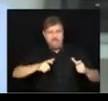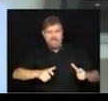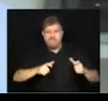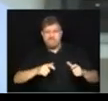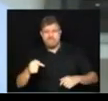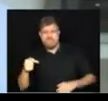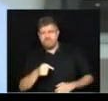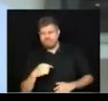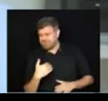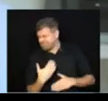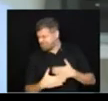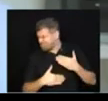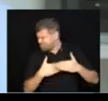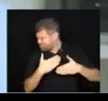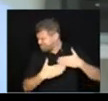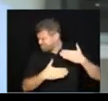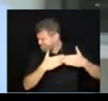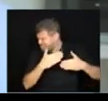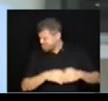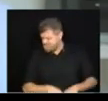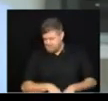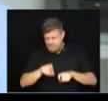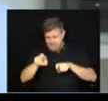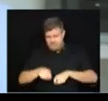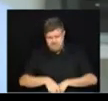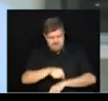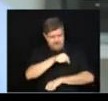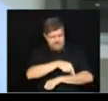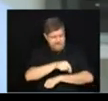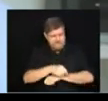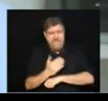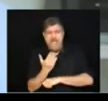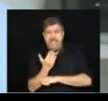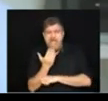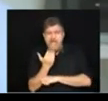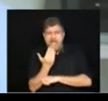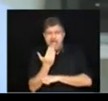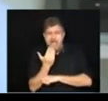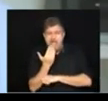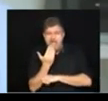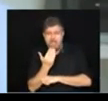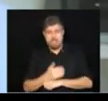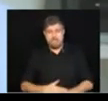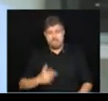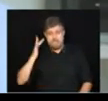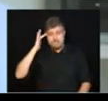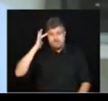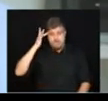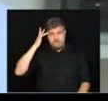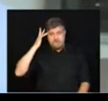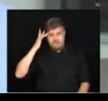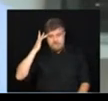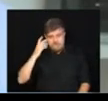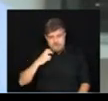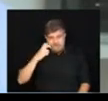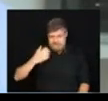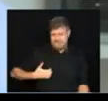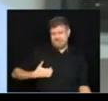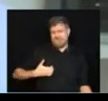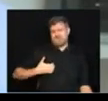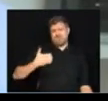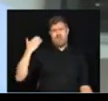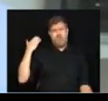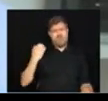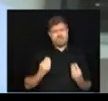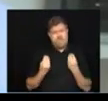extremamente desenvolvida na produção de alimentos. E eu acho escandaloso,